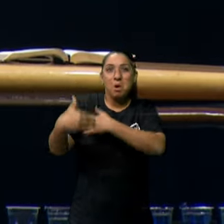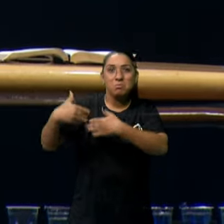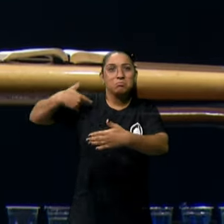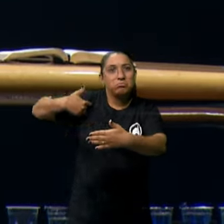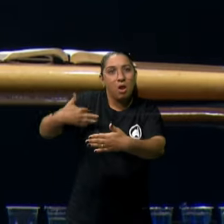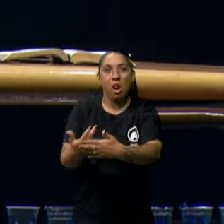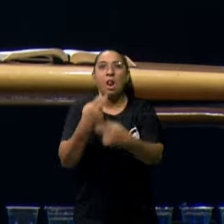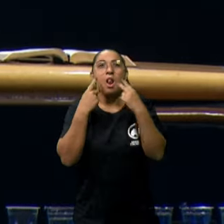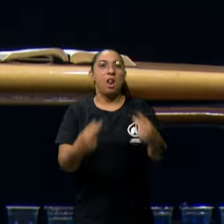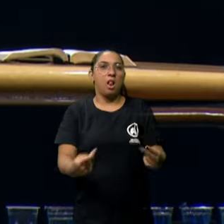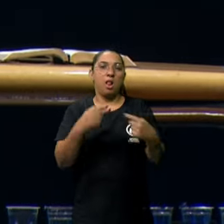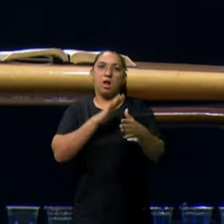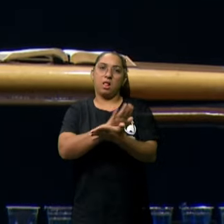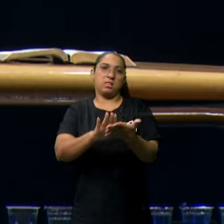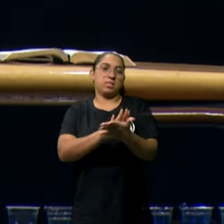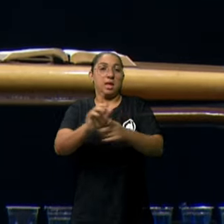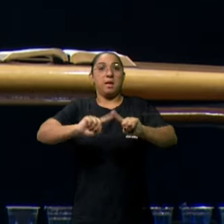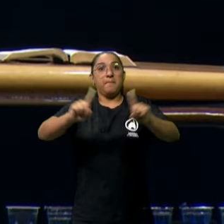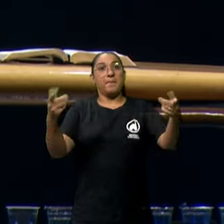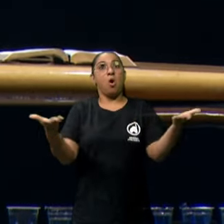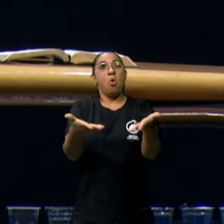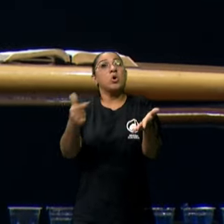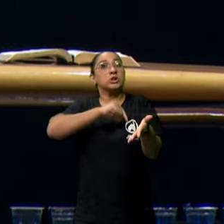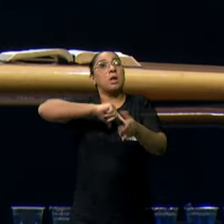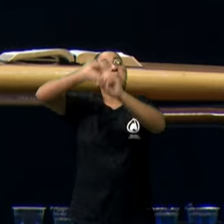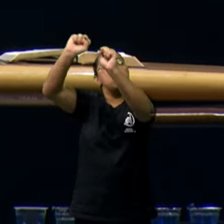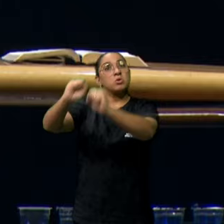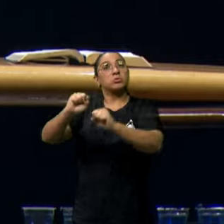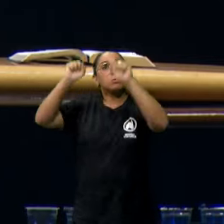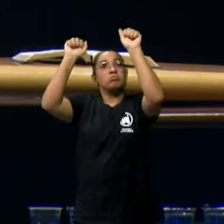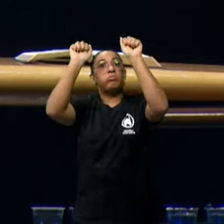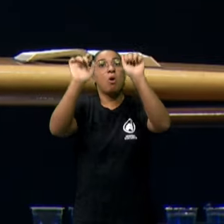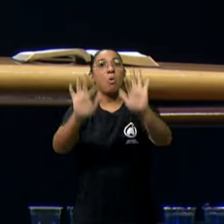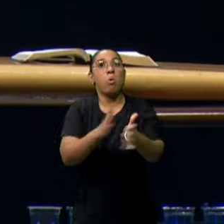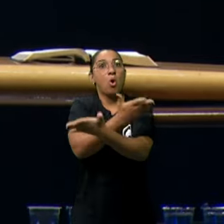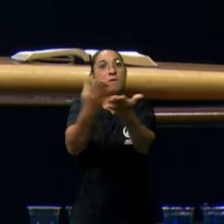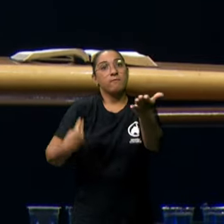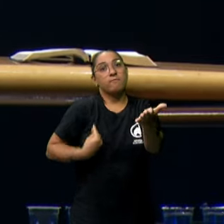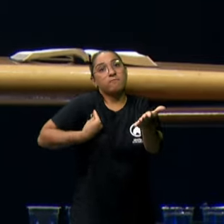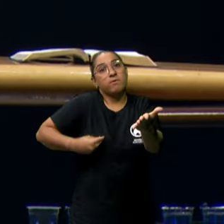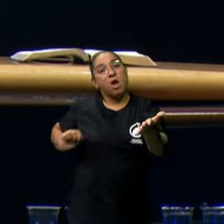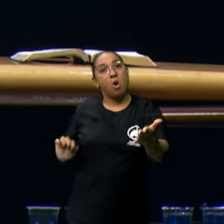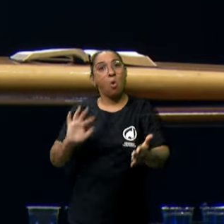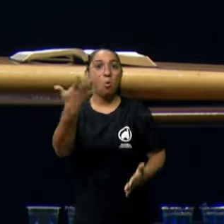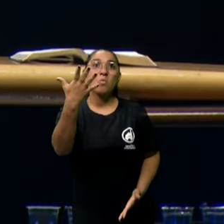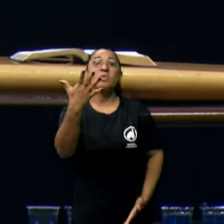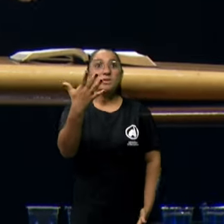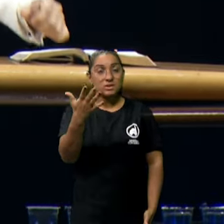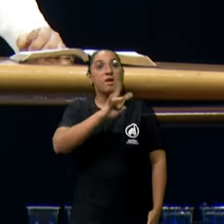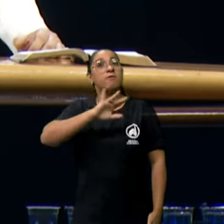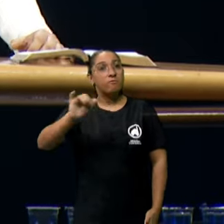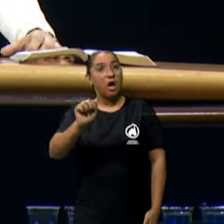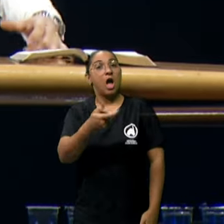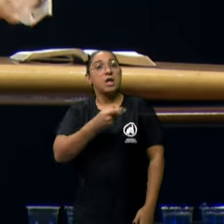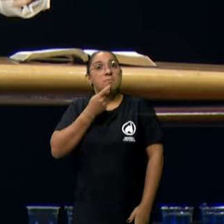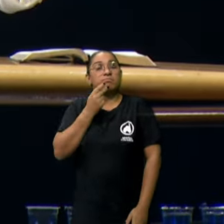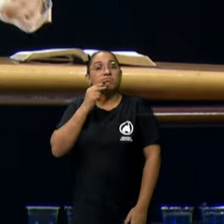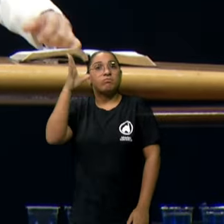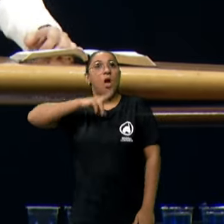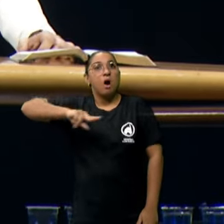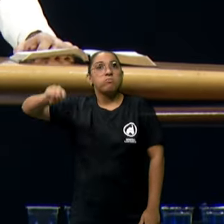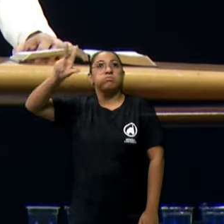é hoje quem puder virá sobre você de repente Em um instante sou louca se virar